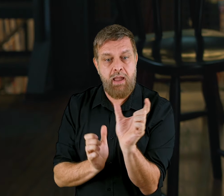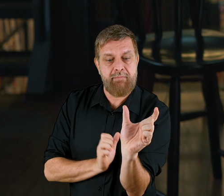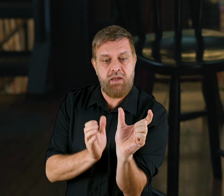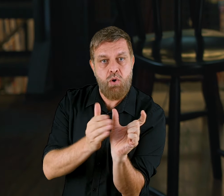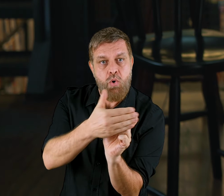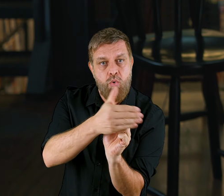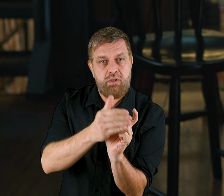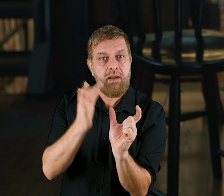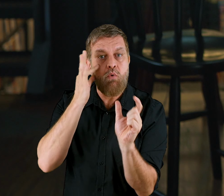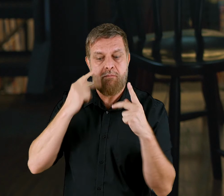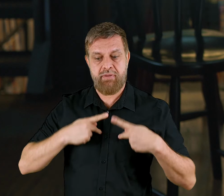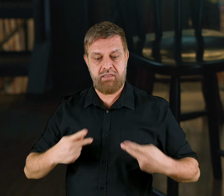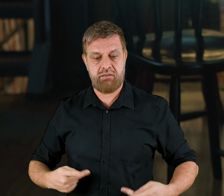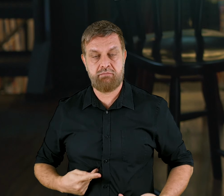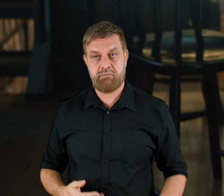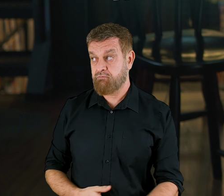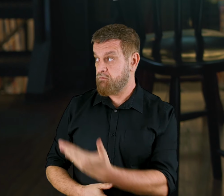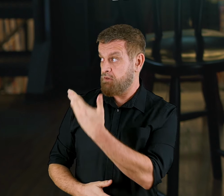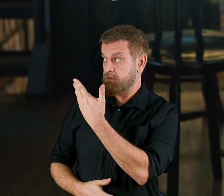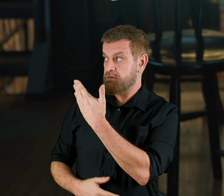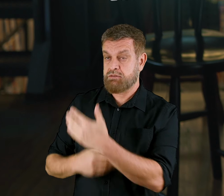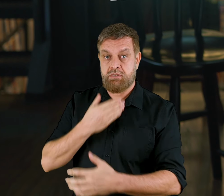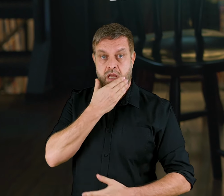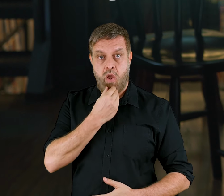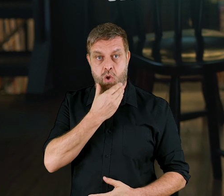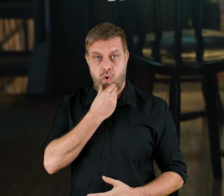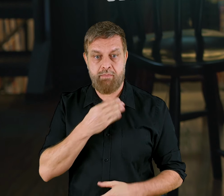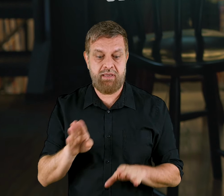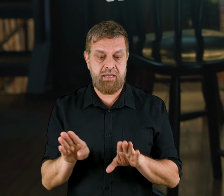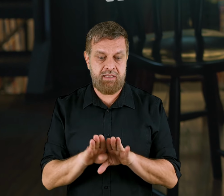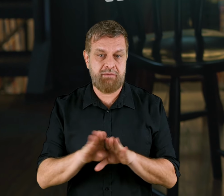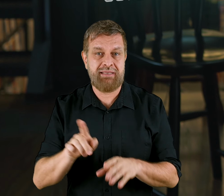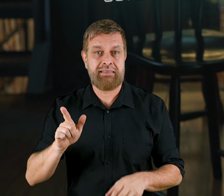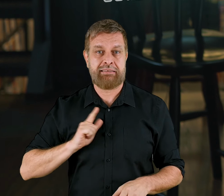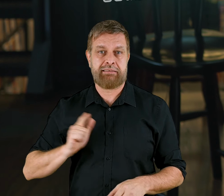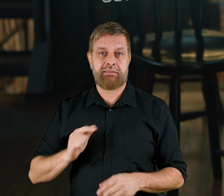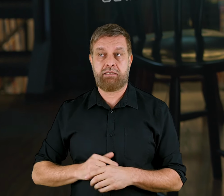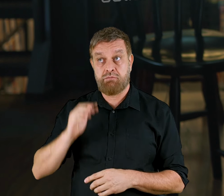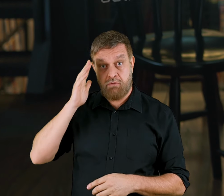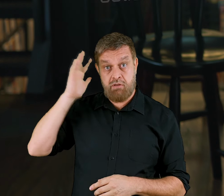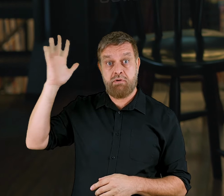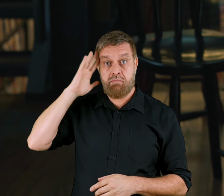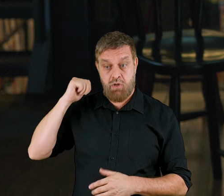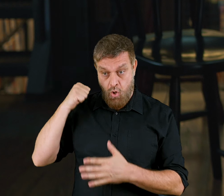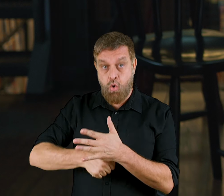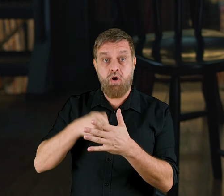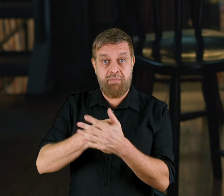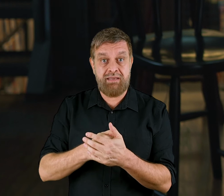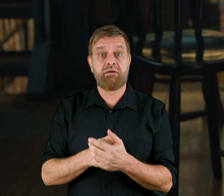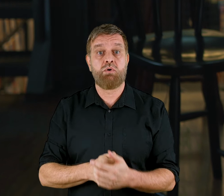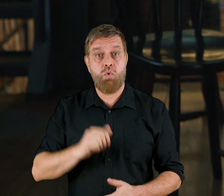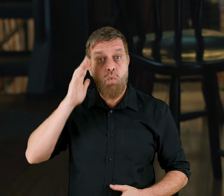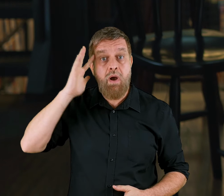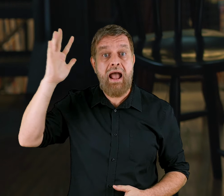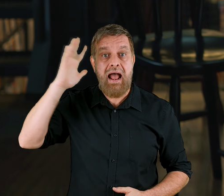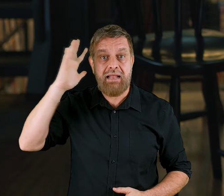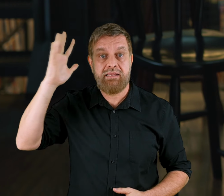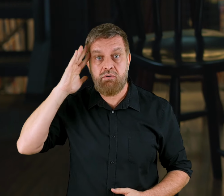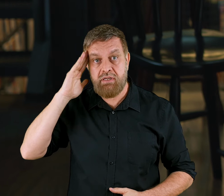foi um autor chamado Julian Huxley. Ele é neto do Thomas Huxley, que é um dos maiores defensores da teoria de Darwin, da